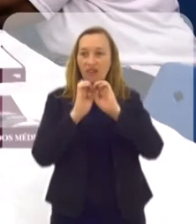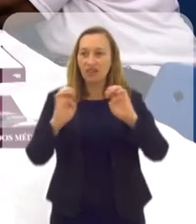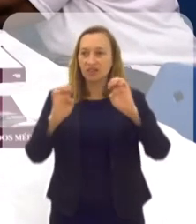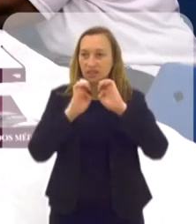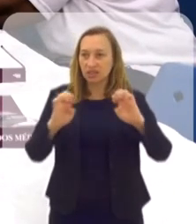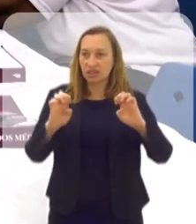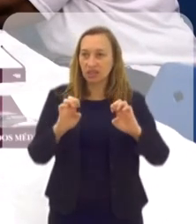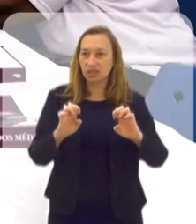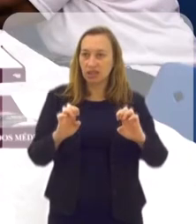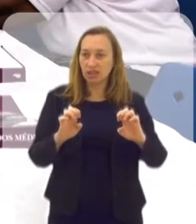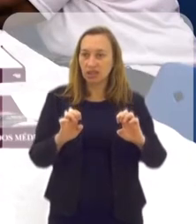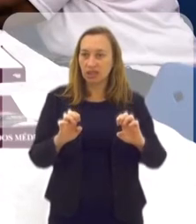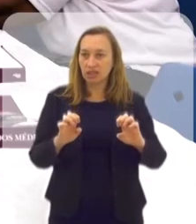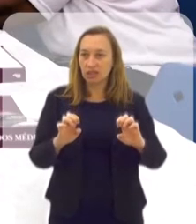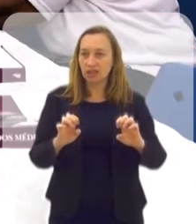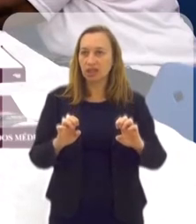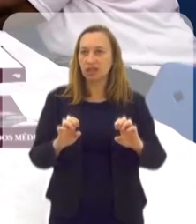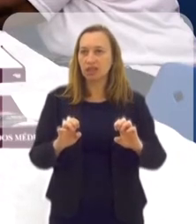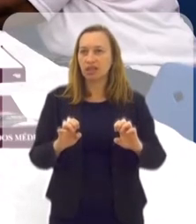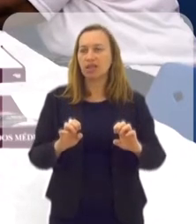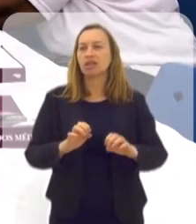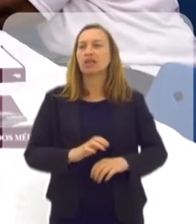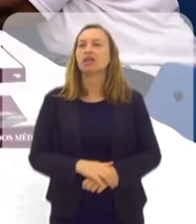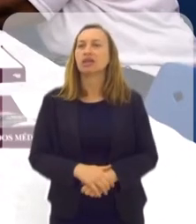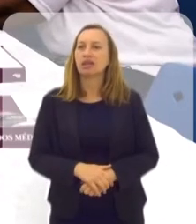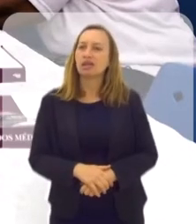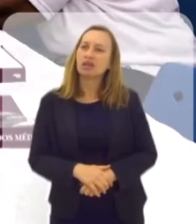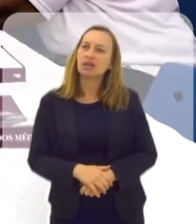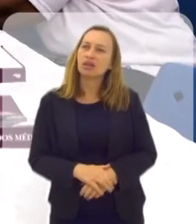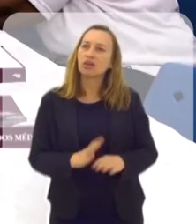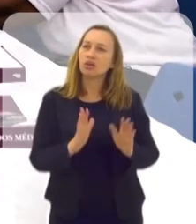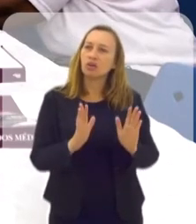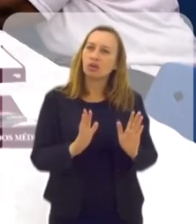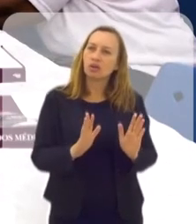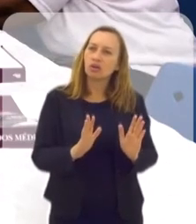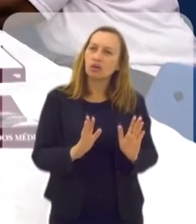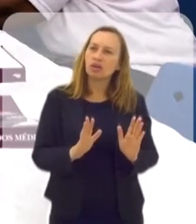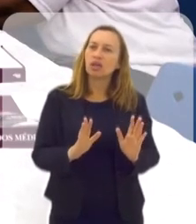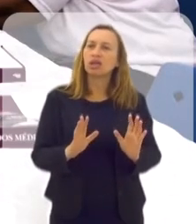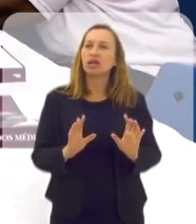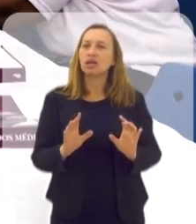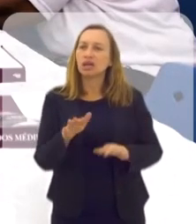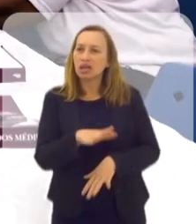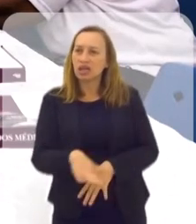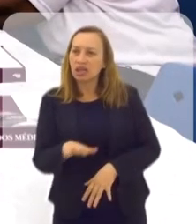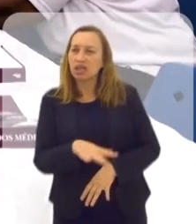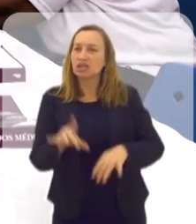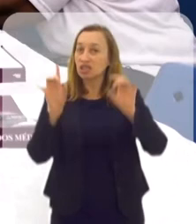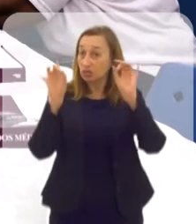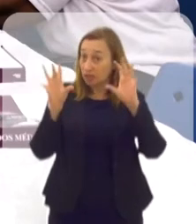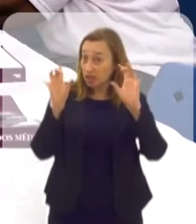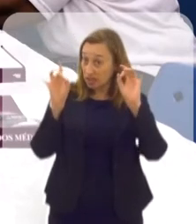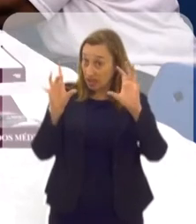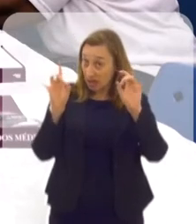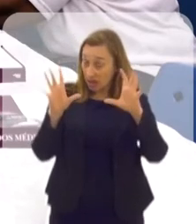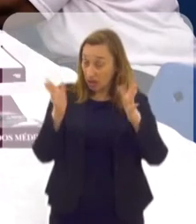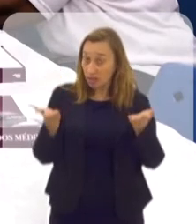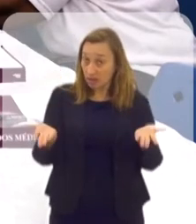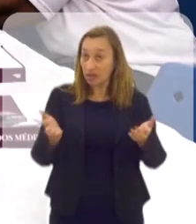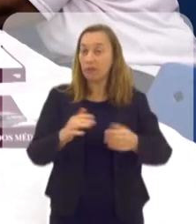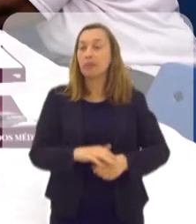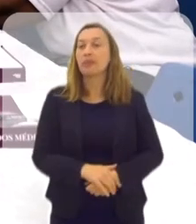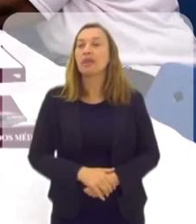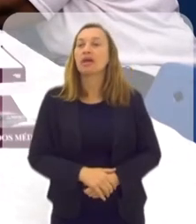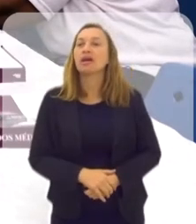já evangelizei excepcionais, e hoje chamados de especiais, né? Porque cada momento tem